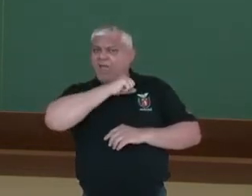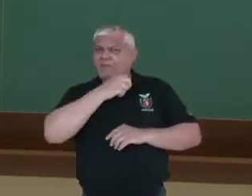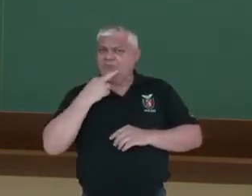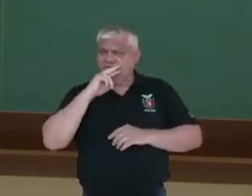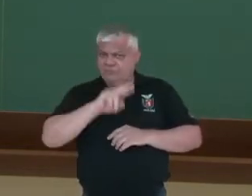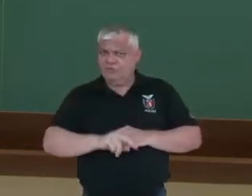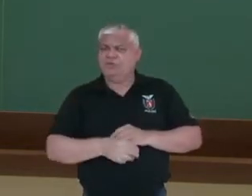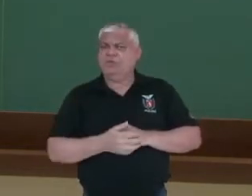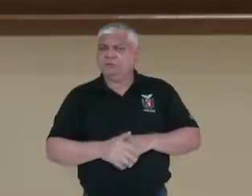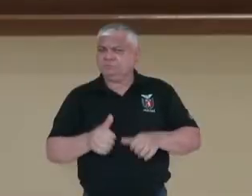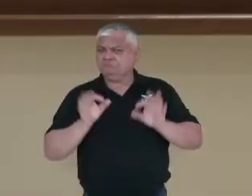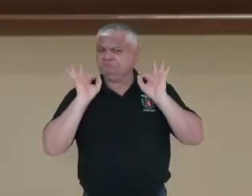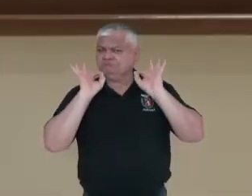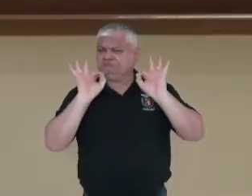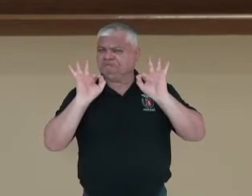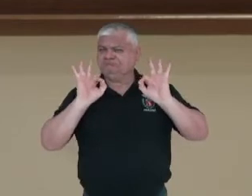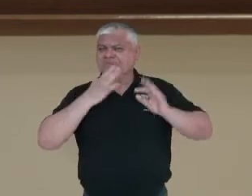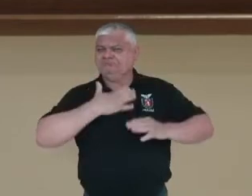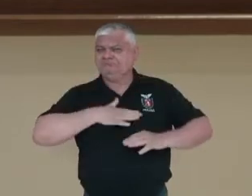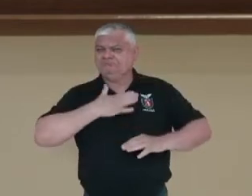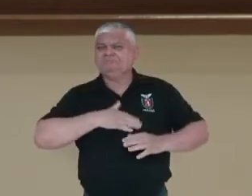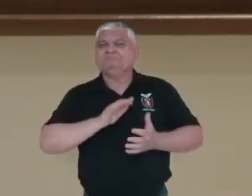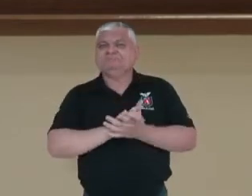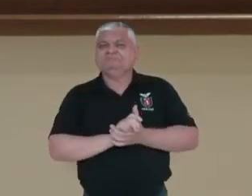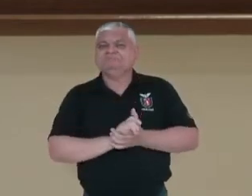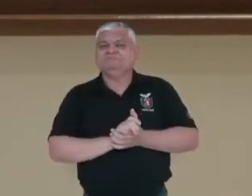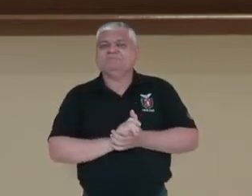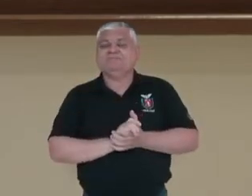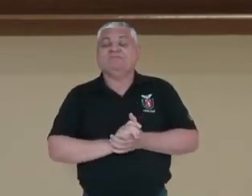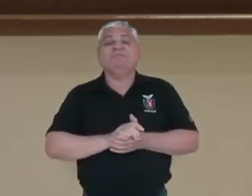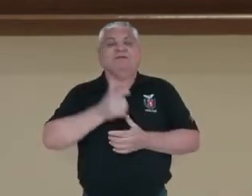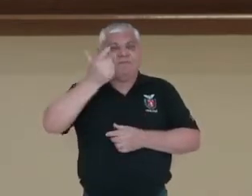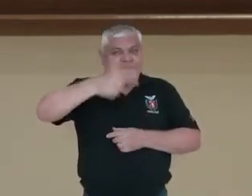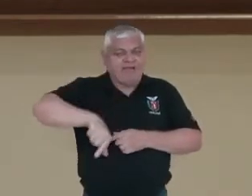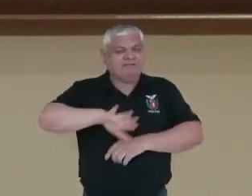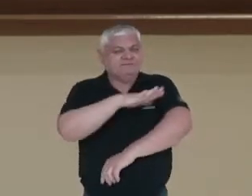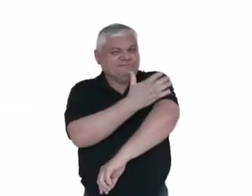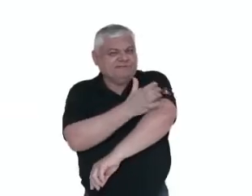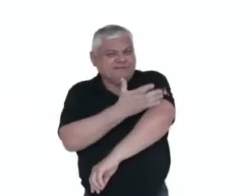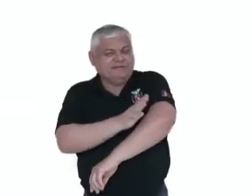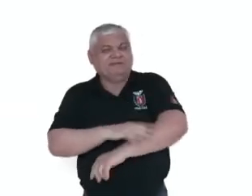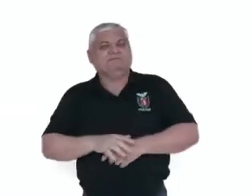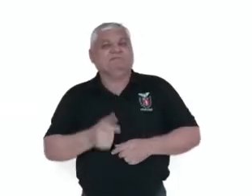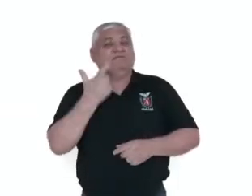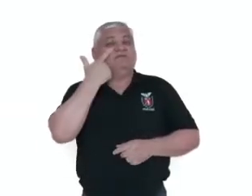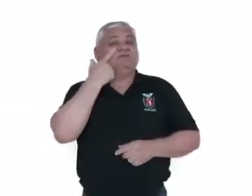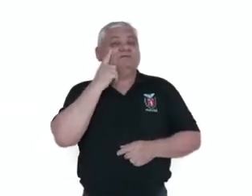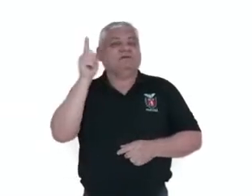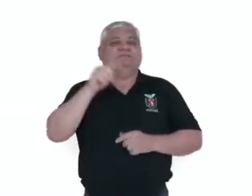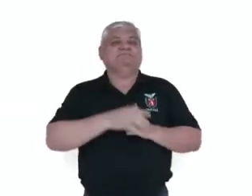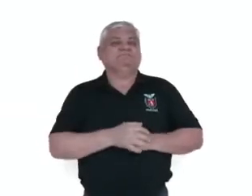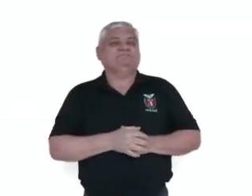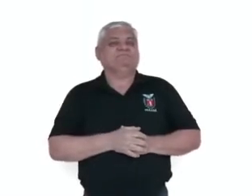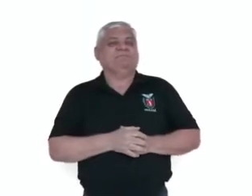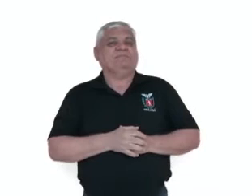foram show de bola aí, foi tranquilinha? Vamos fazer mais uma aqui então, hein? Acompanhem lá, mais uma questão para vocês,